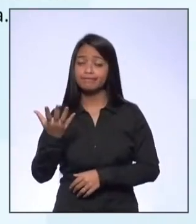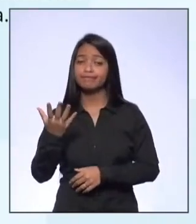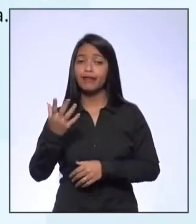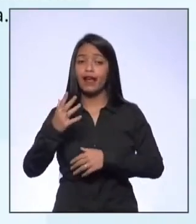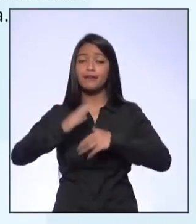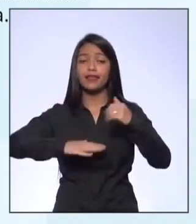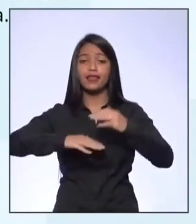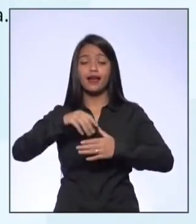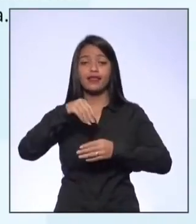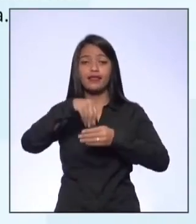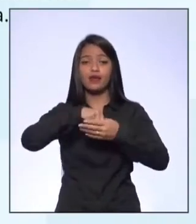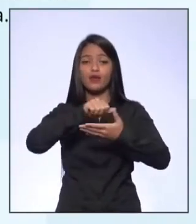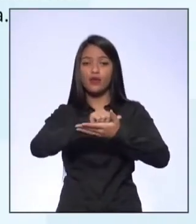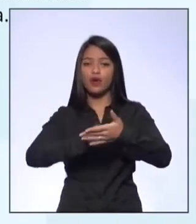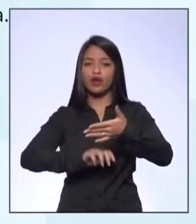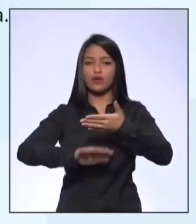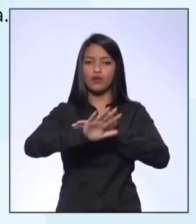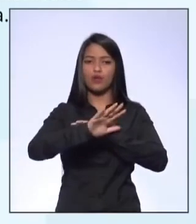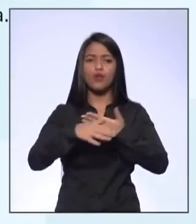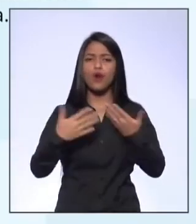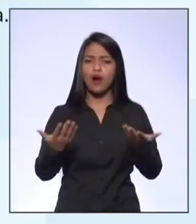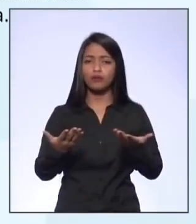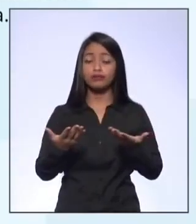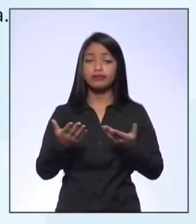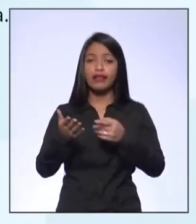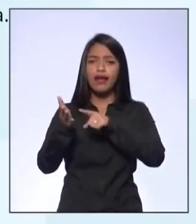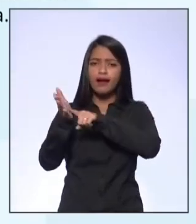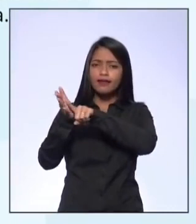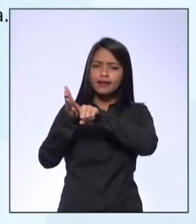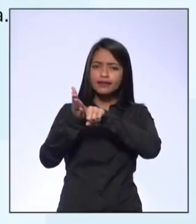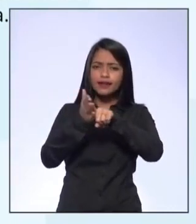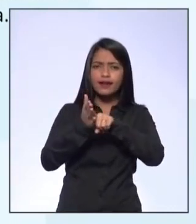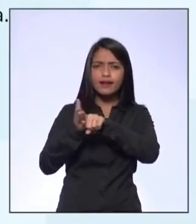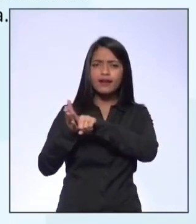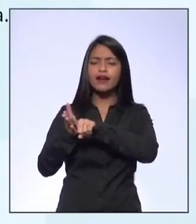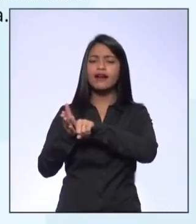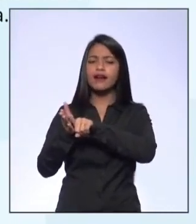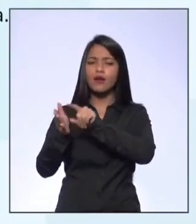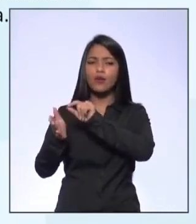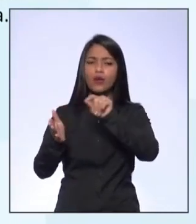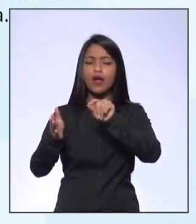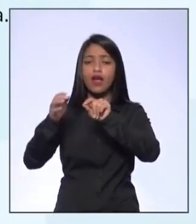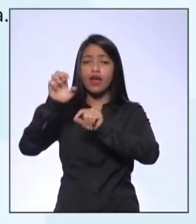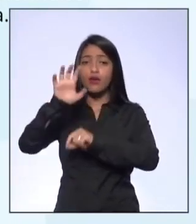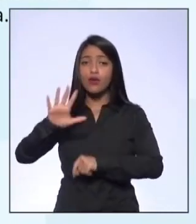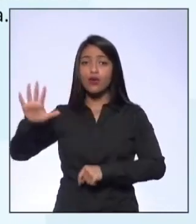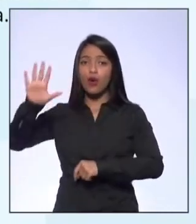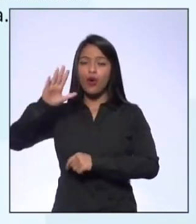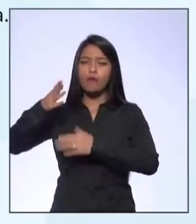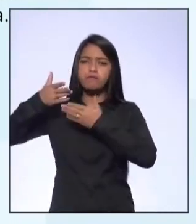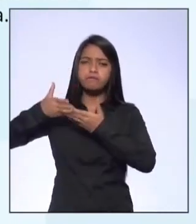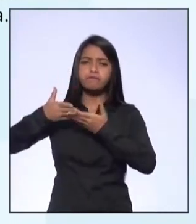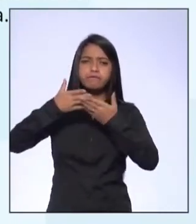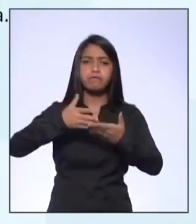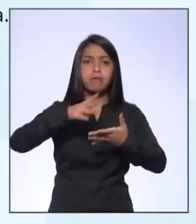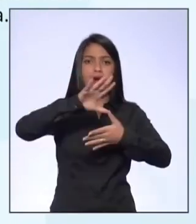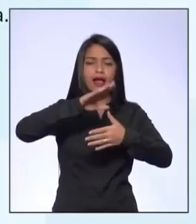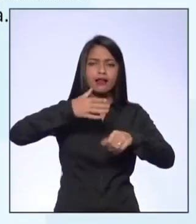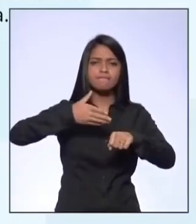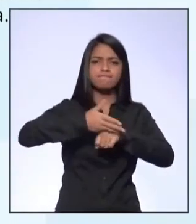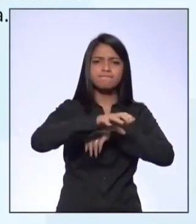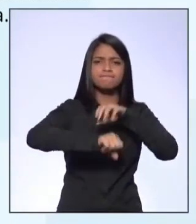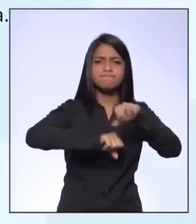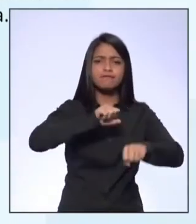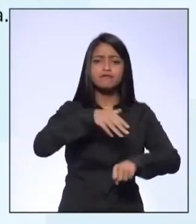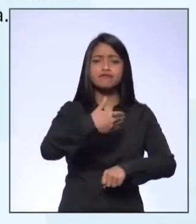iremos utilizar é analisar os diferentes impactos da conquista europeia da América para as